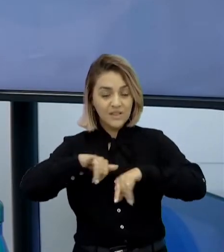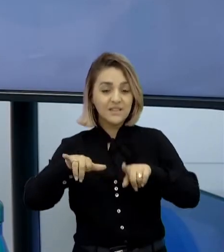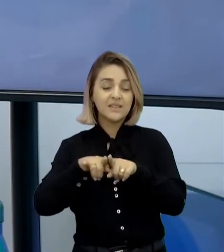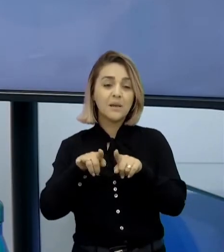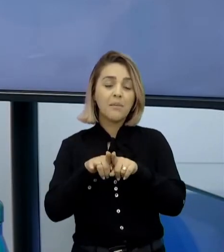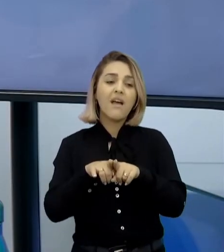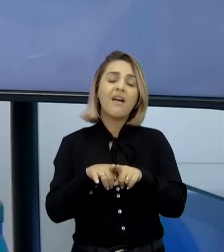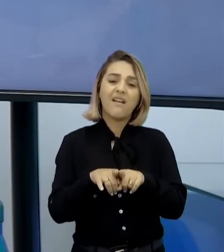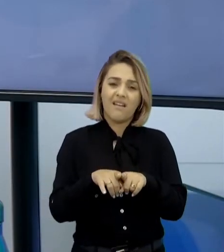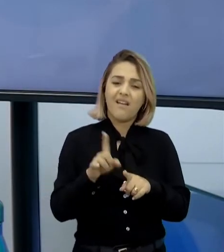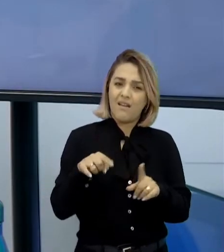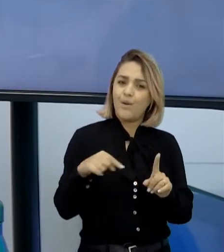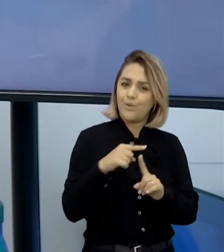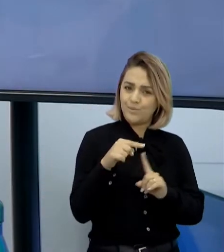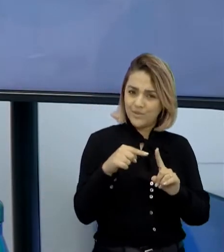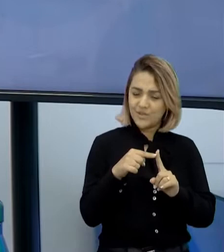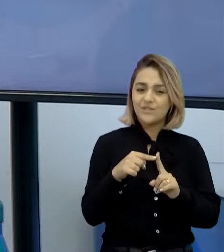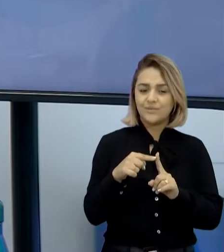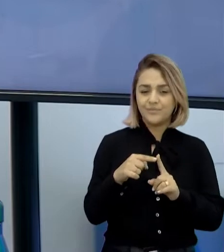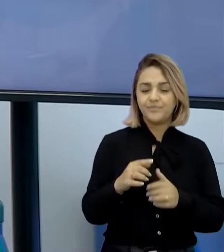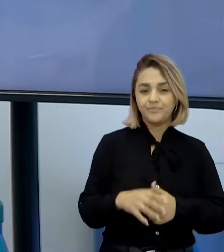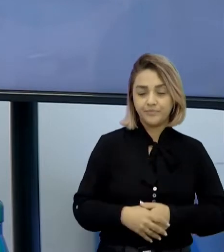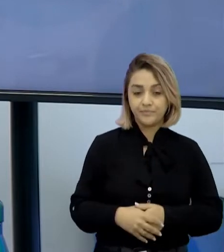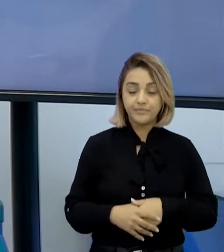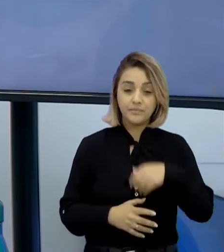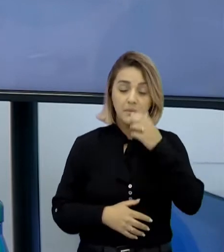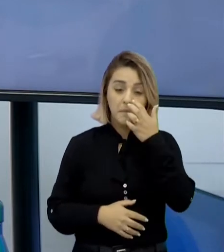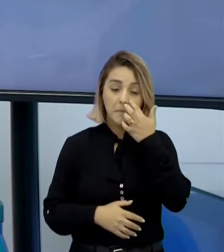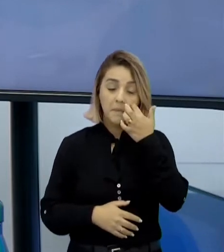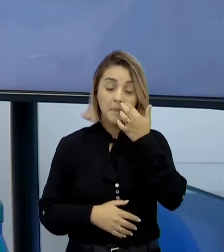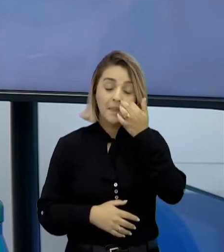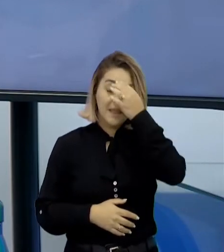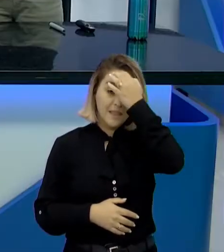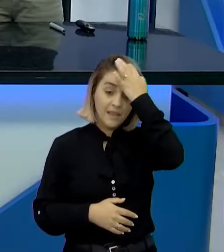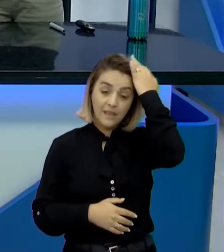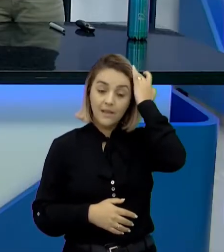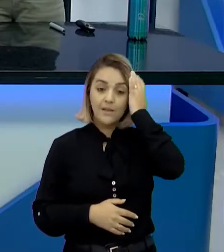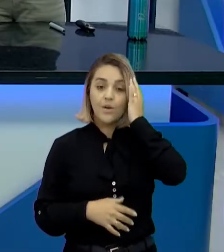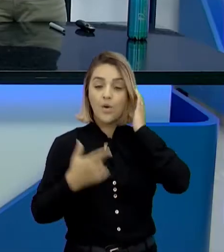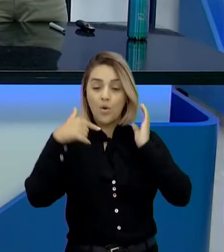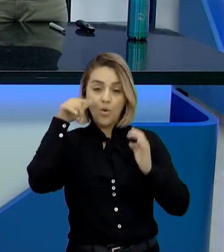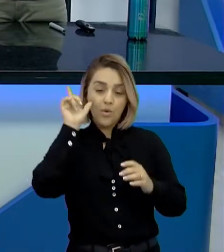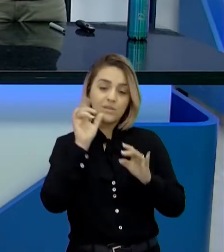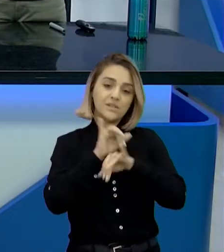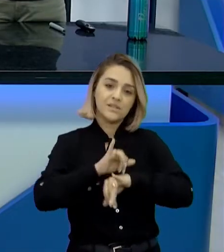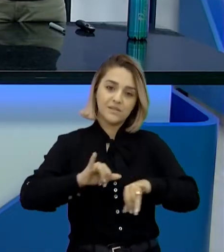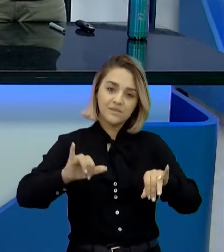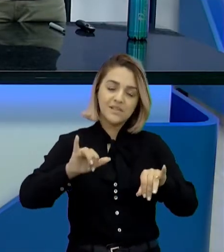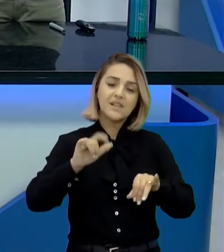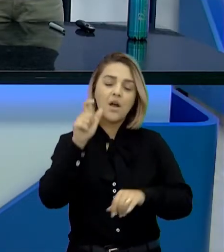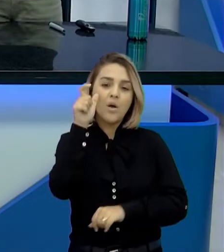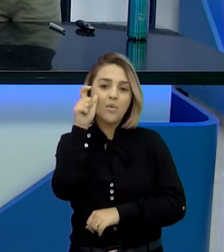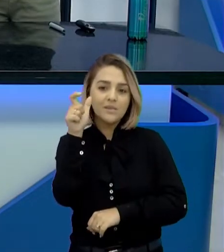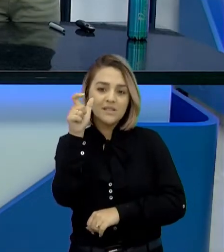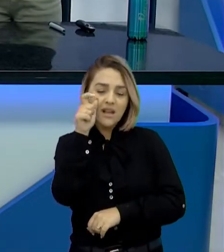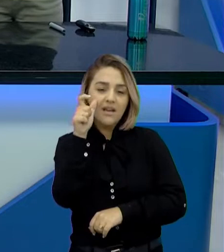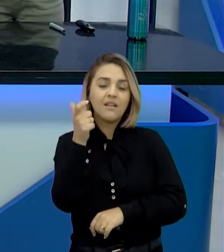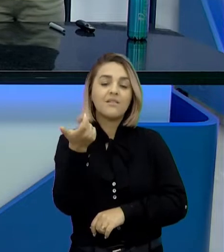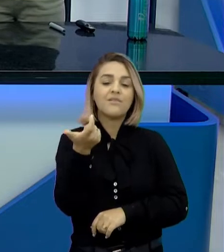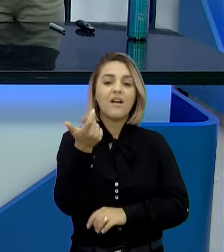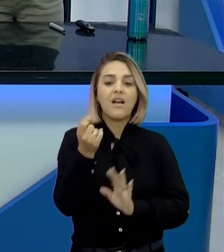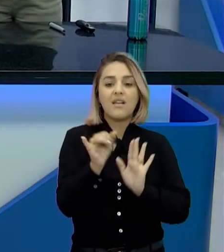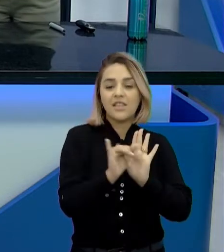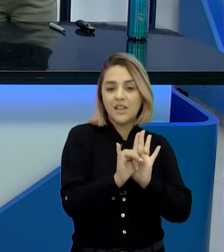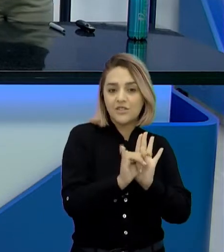eles queriam mesmo com essa entrevista. Nós reforçamos ontem que ali a gente observa a identidade,